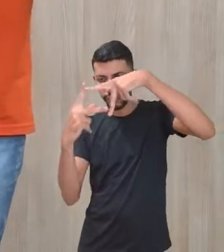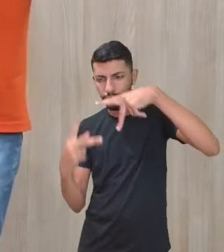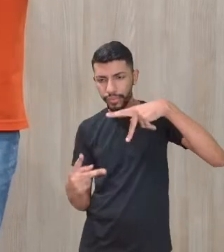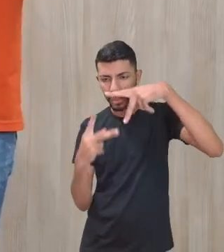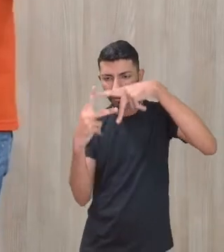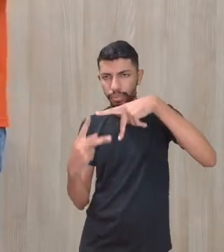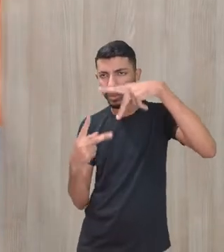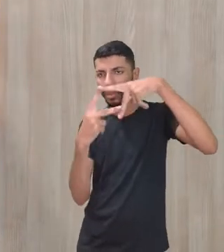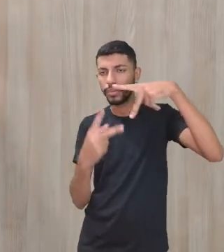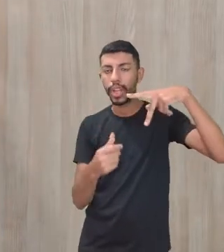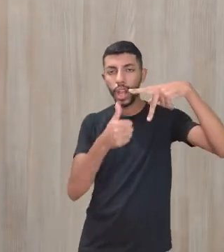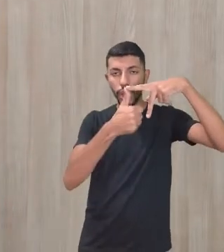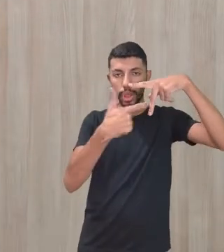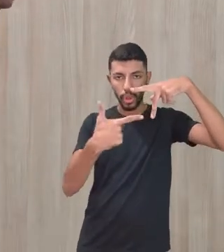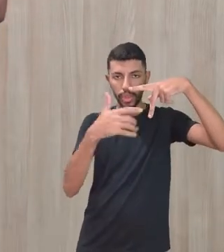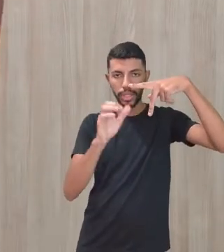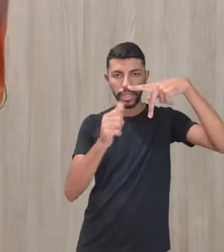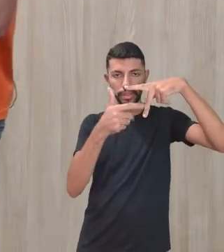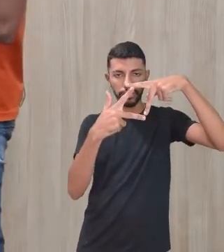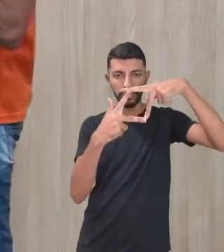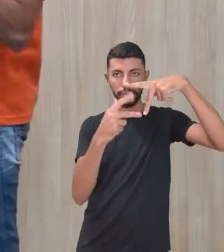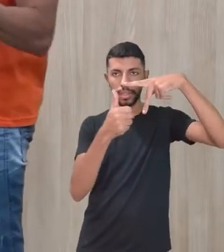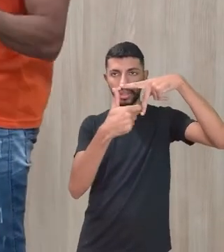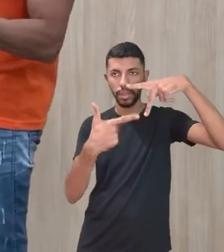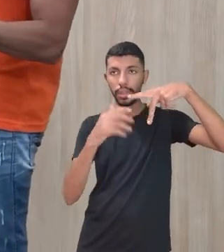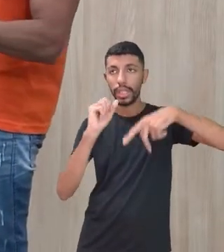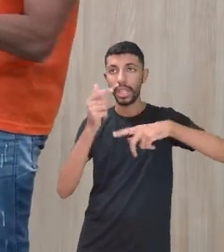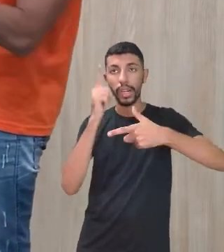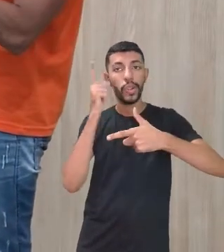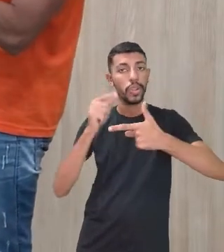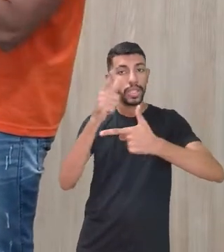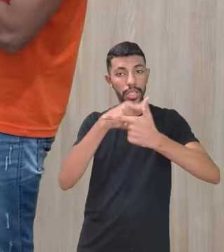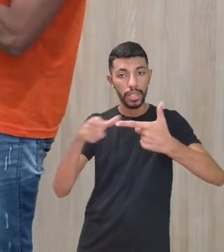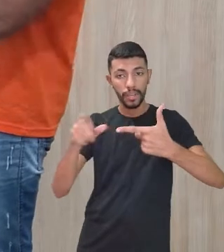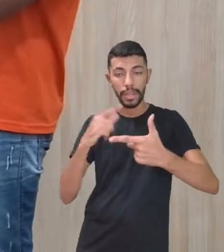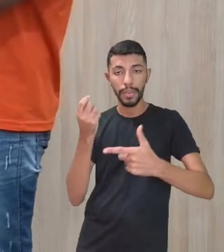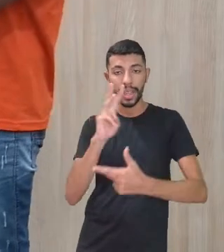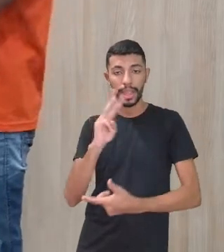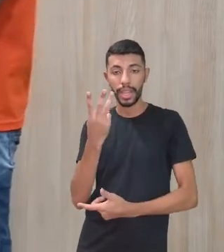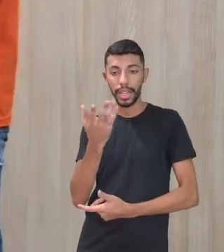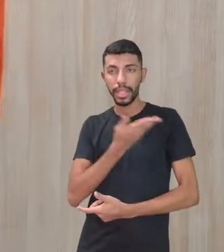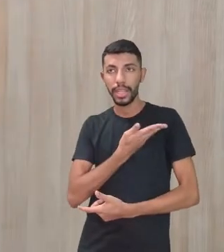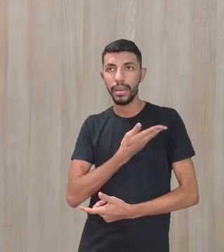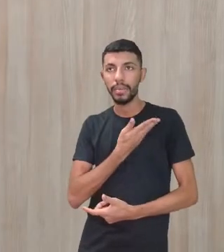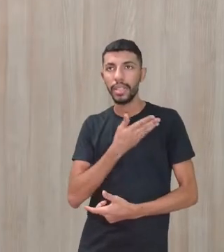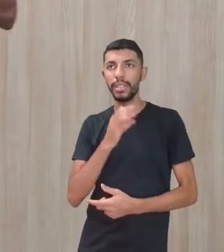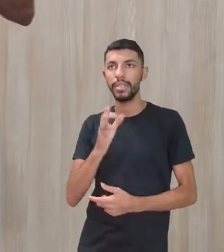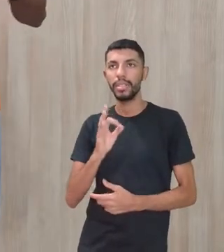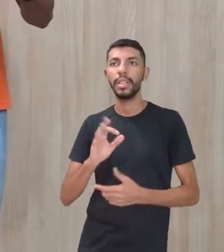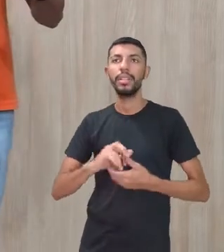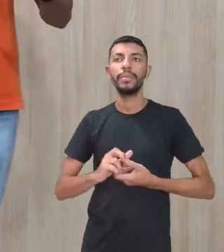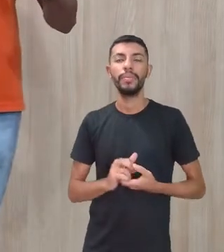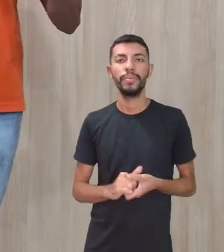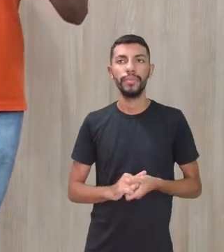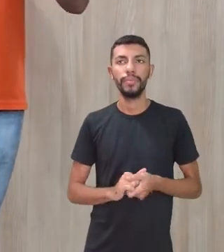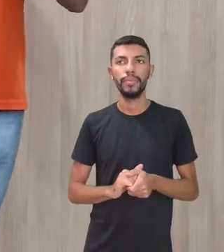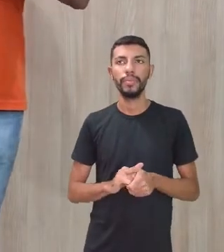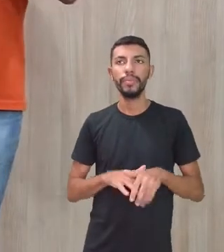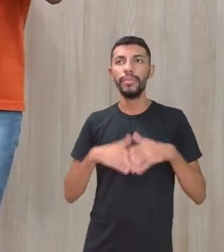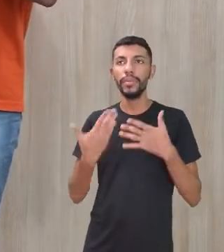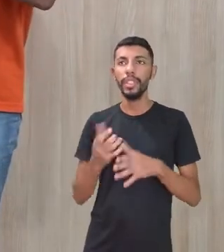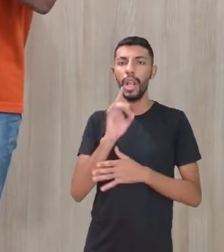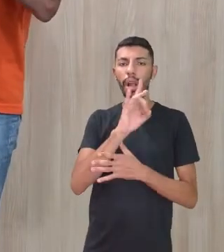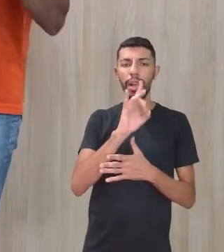12 quadradinhos, tá? Ele dividiu aí para 3 amigos, Leandro, Carla e Antônio. Então,